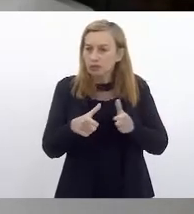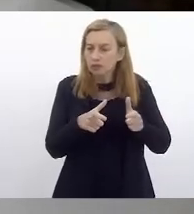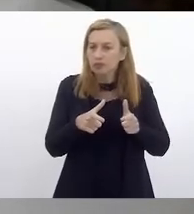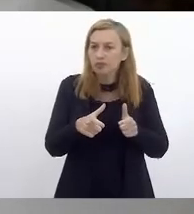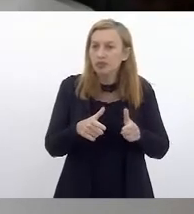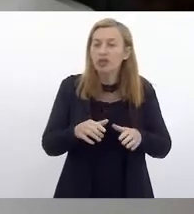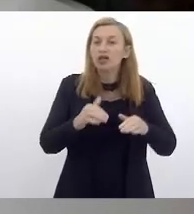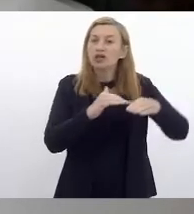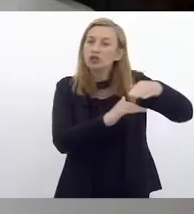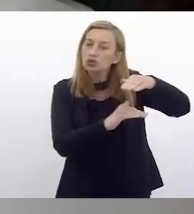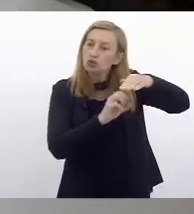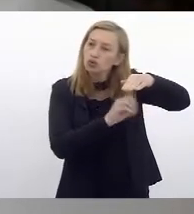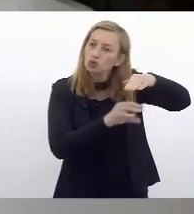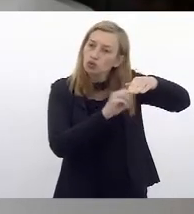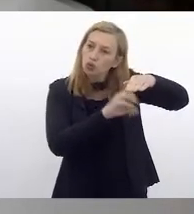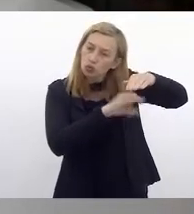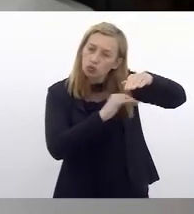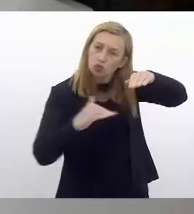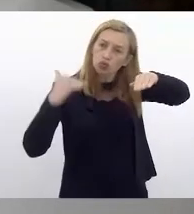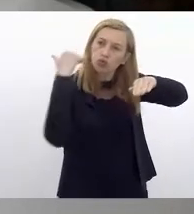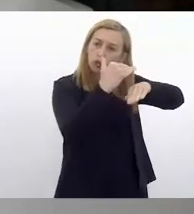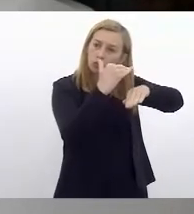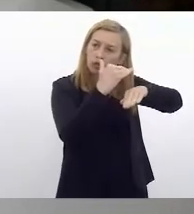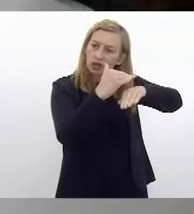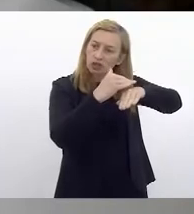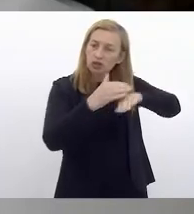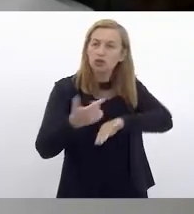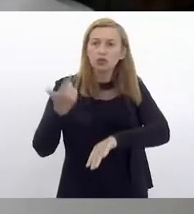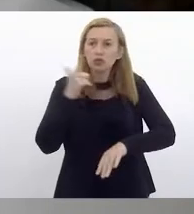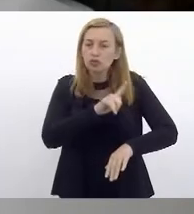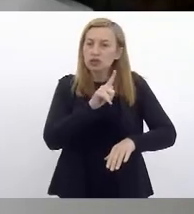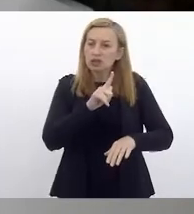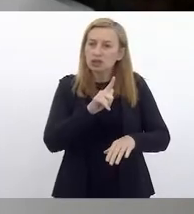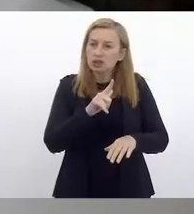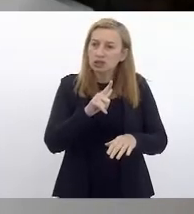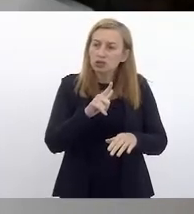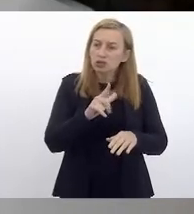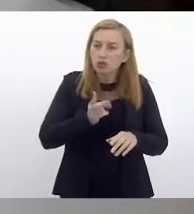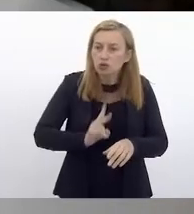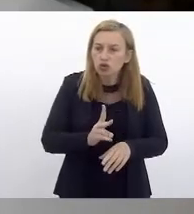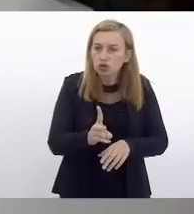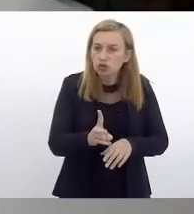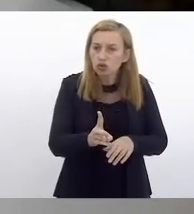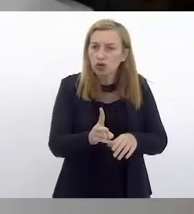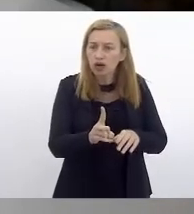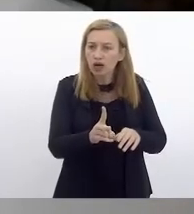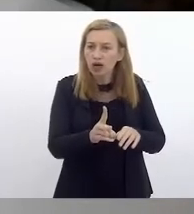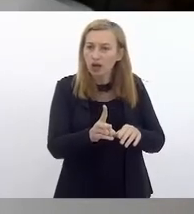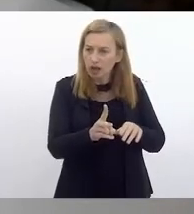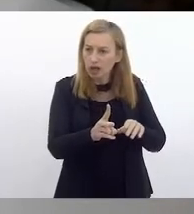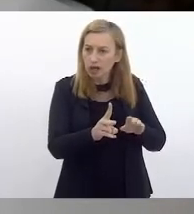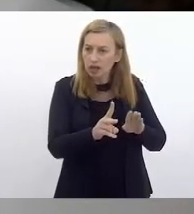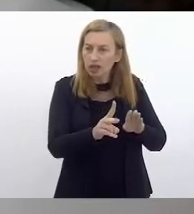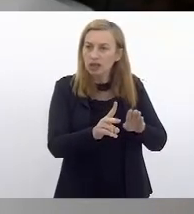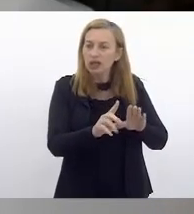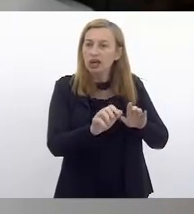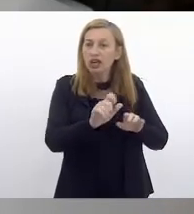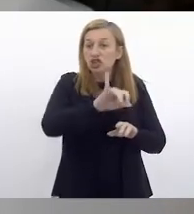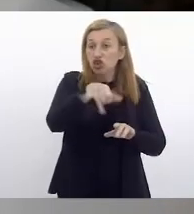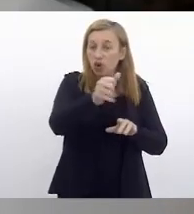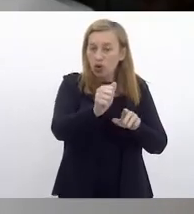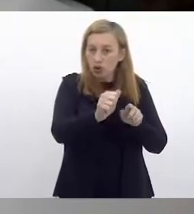Fundo Soberano, que se conseguiu manter o comércio aberto, garantindo aí